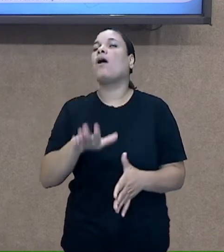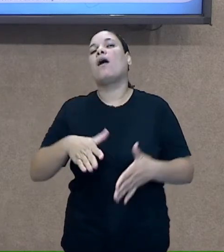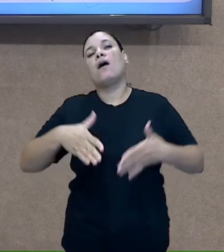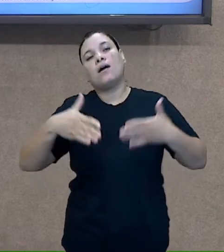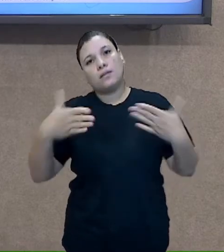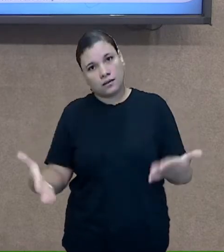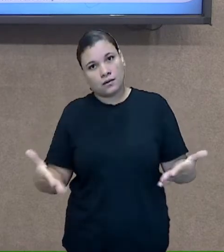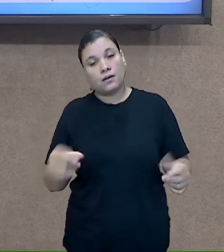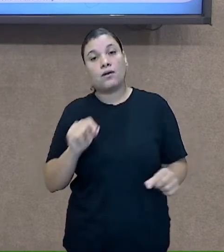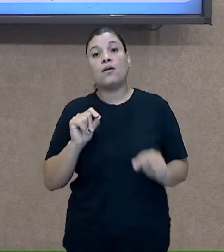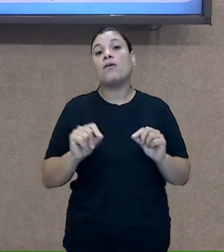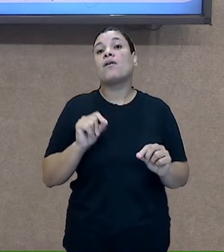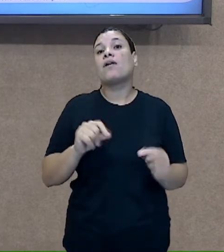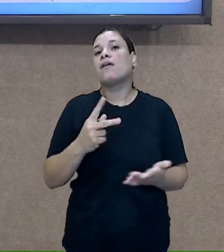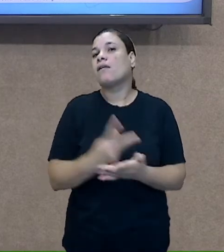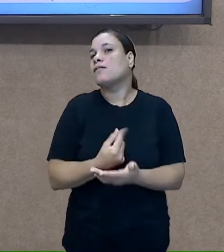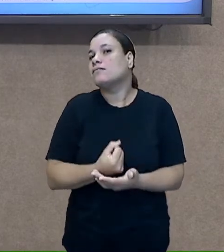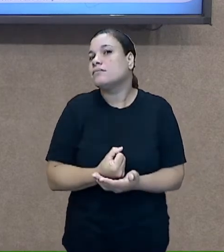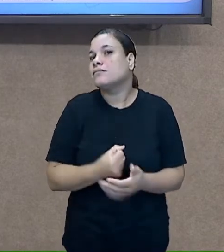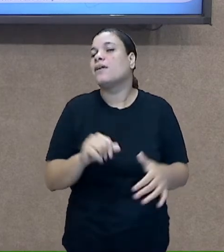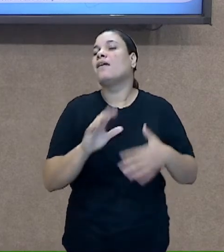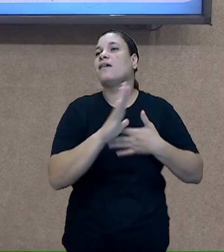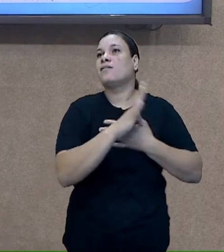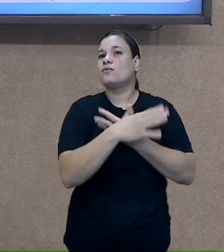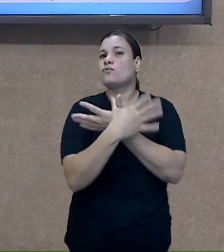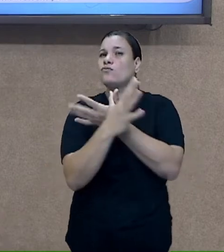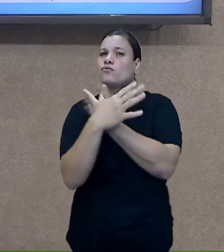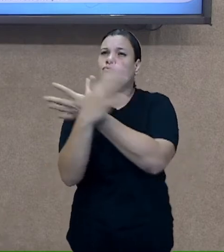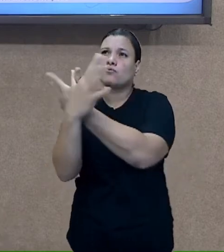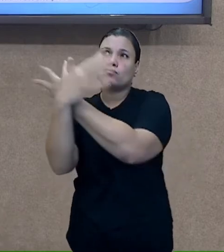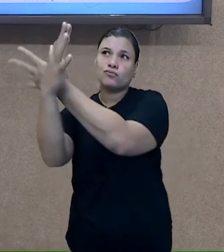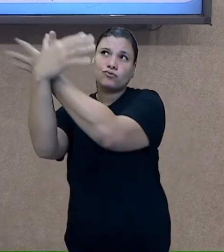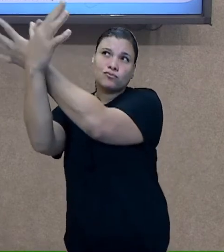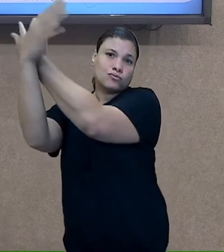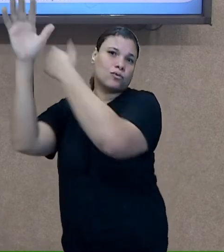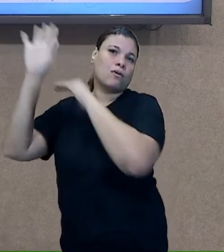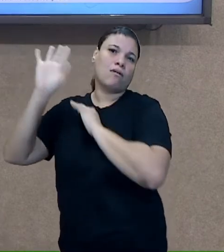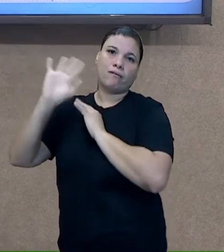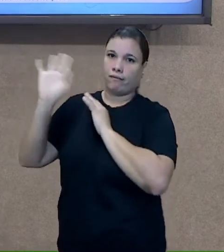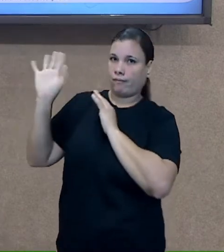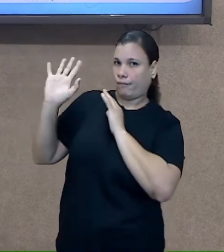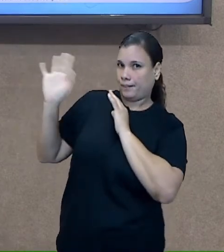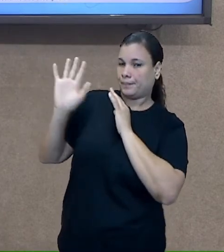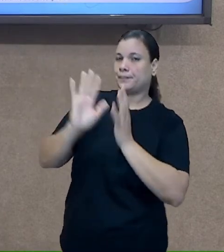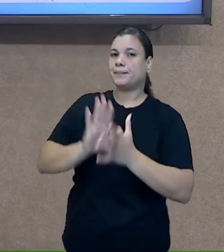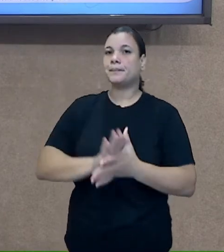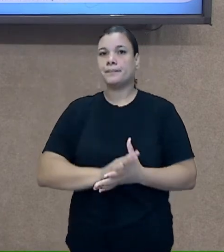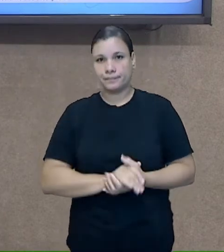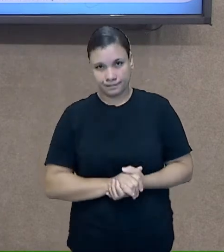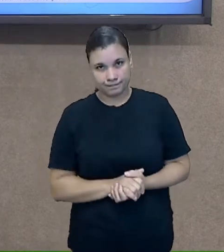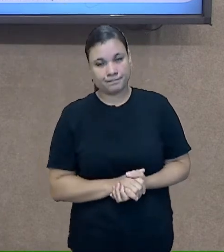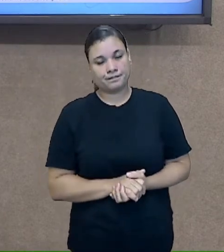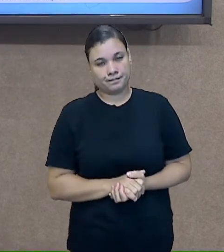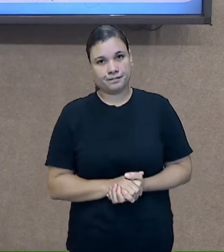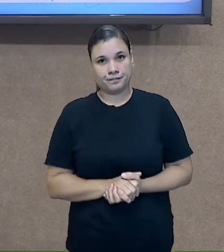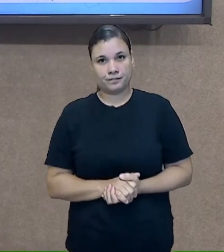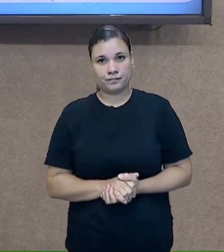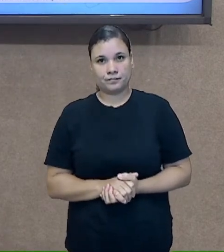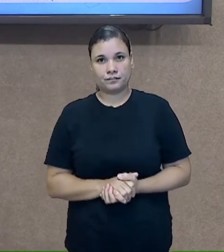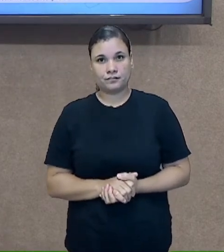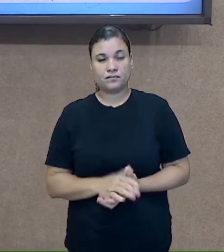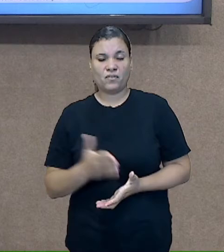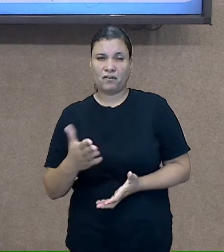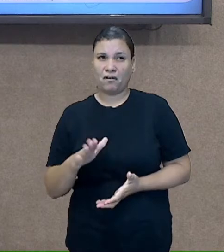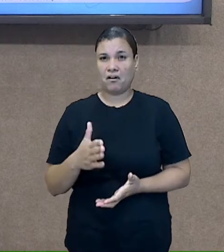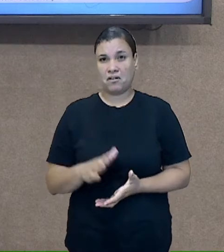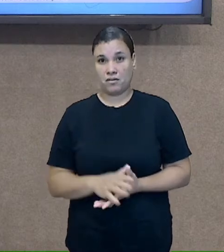voando. A gente tem muitas vezes na cabecinha, né, dos nossos meninos e meninas, quando vocês